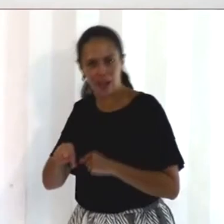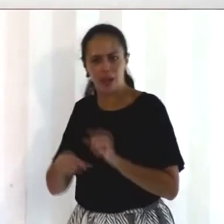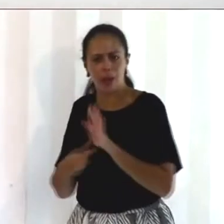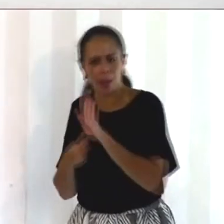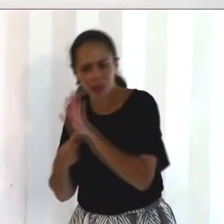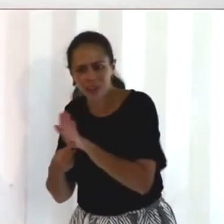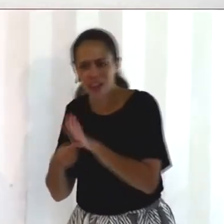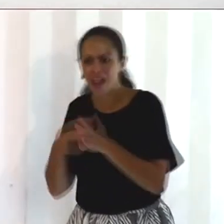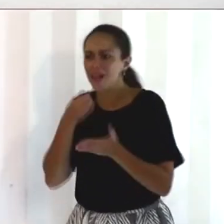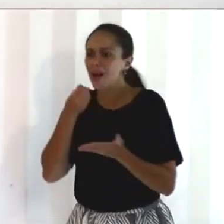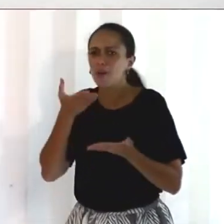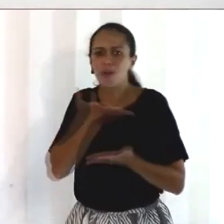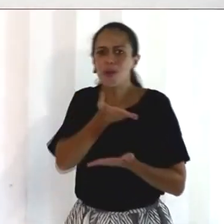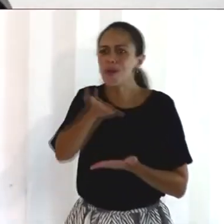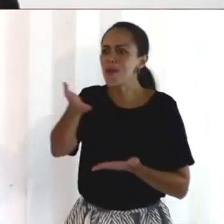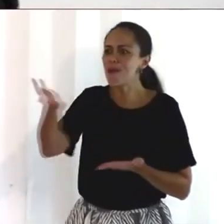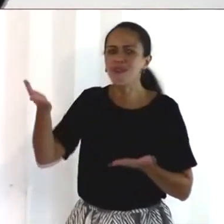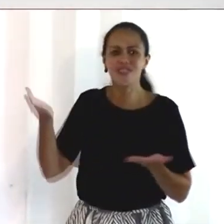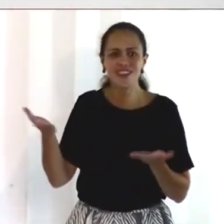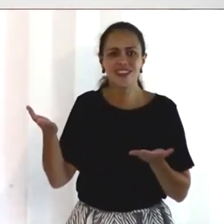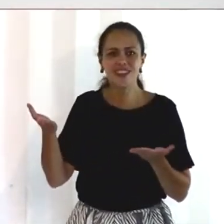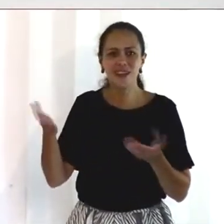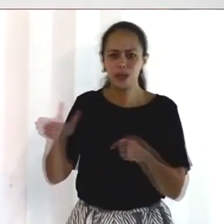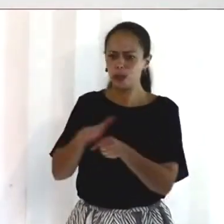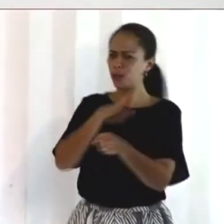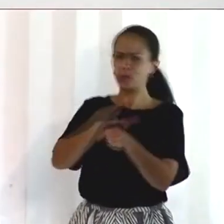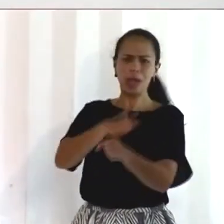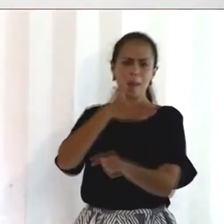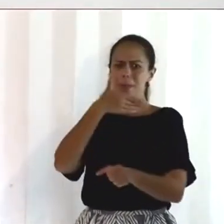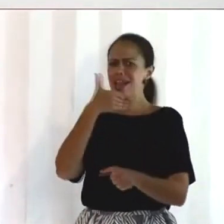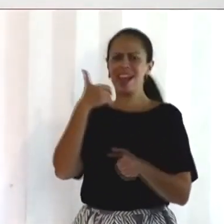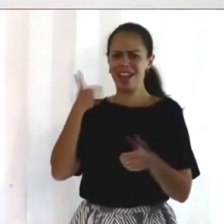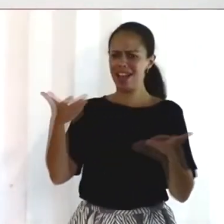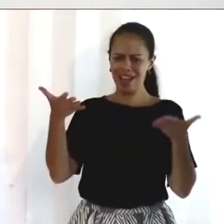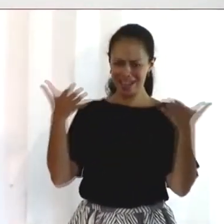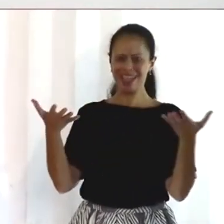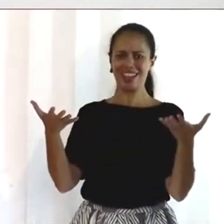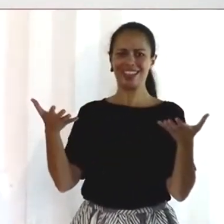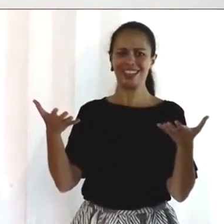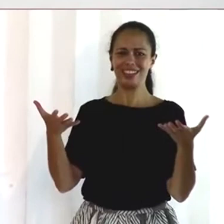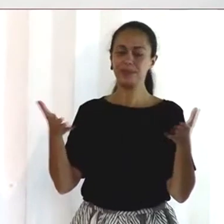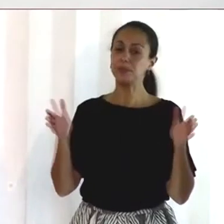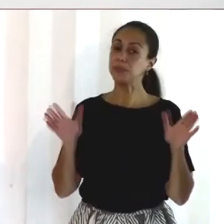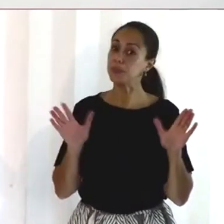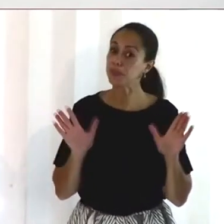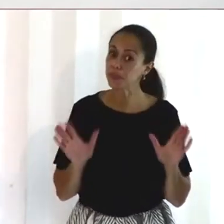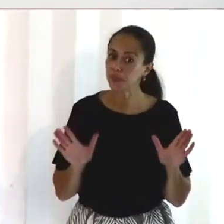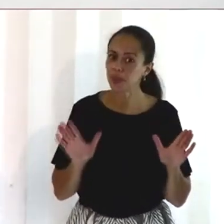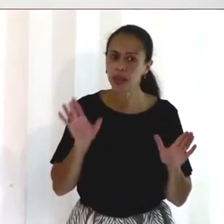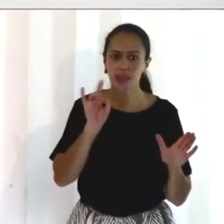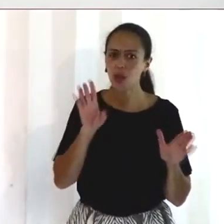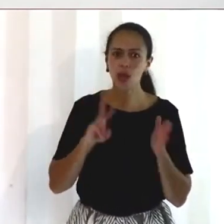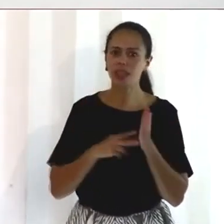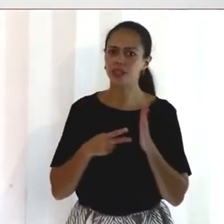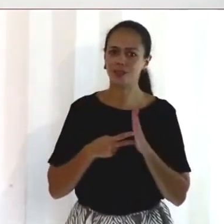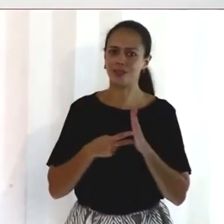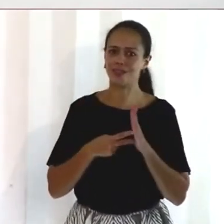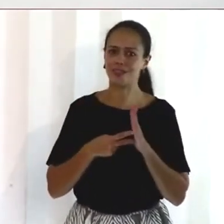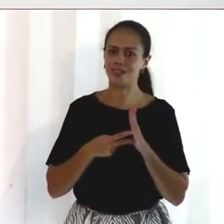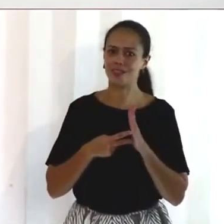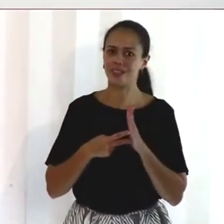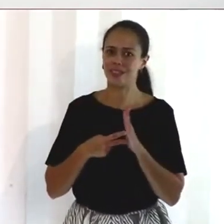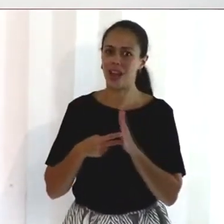ver essa igreja, quanto mais cheia, melhor. Mas, meus irmãos, isso não é o tudo